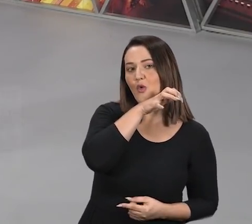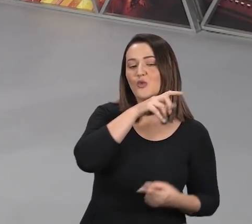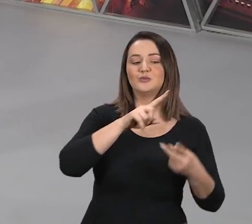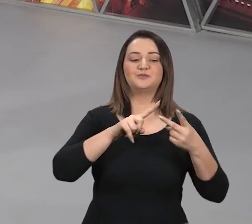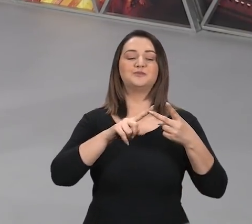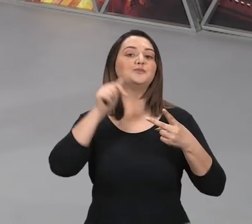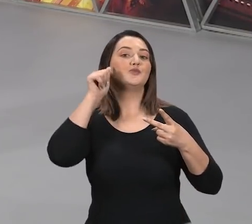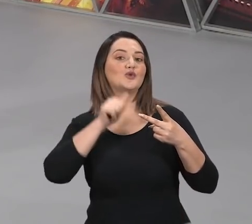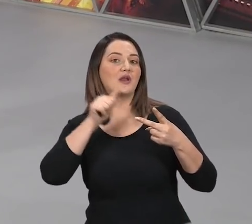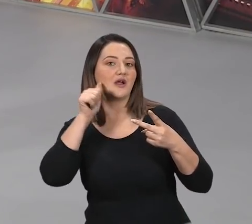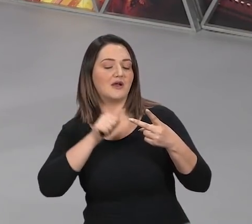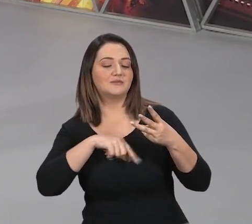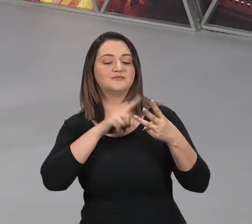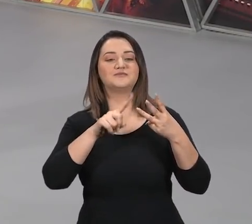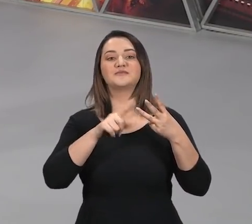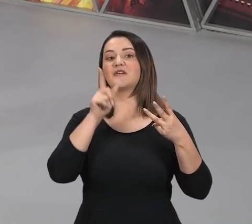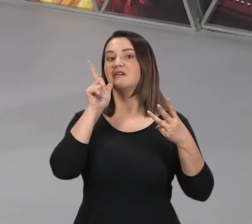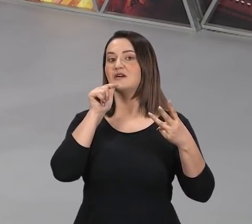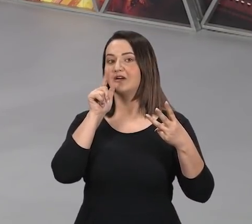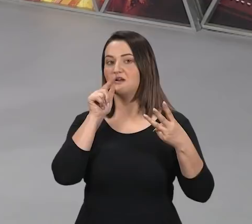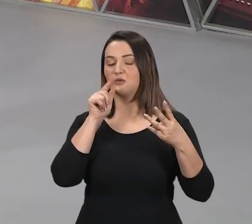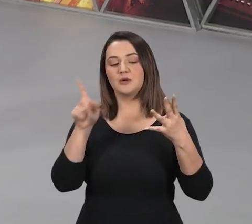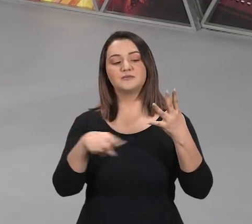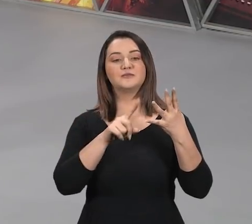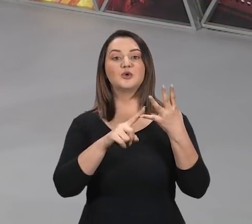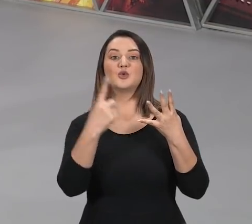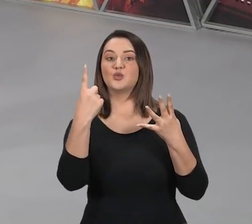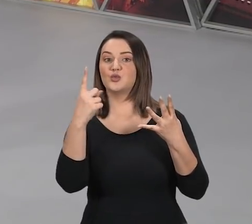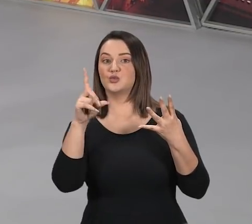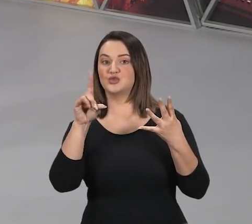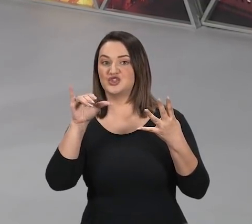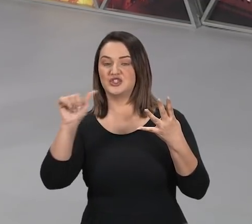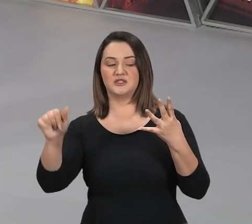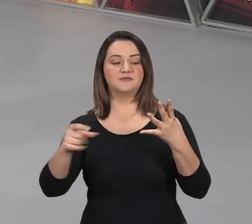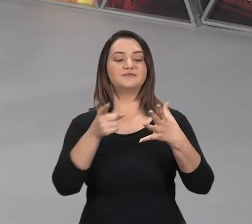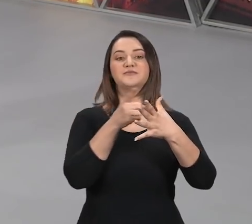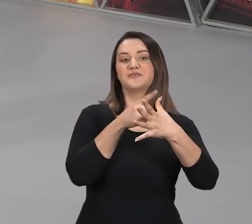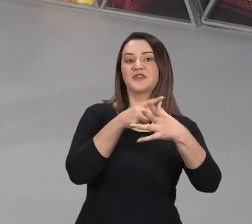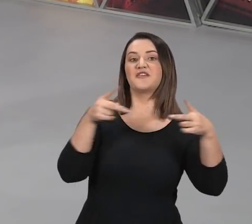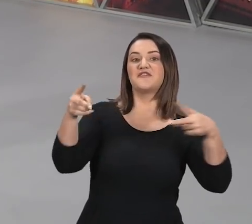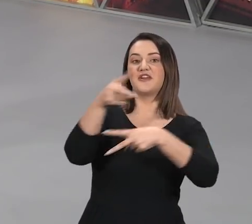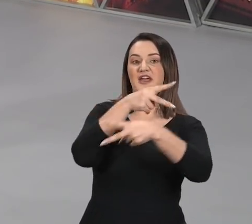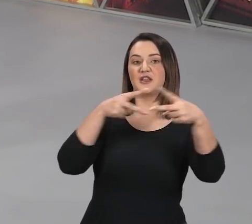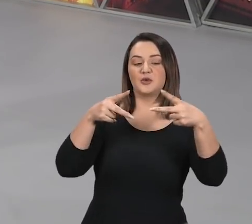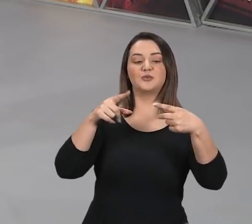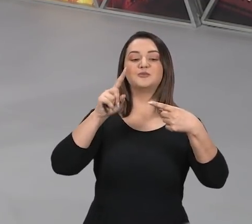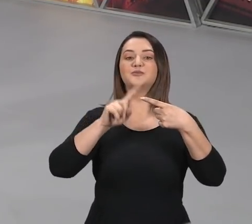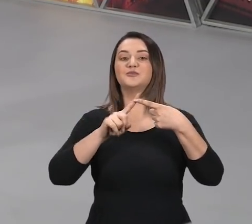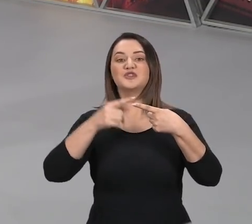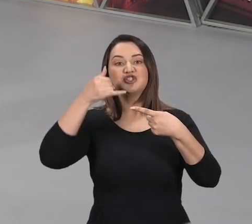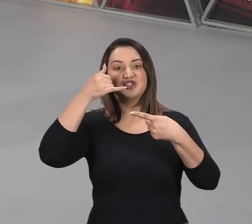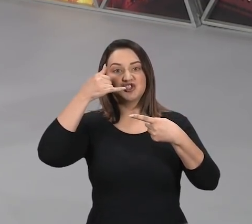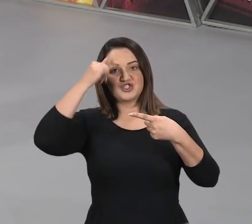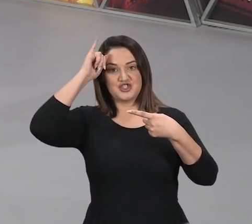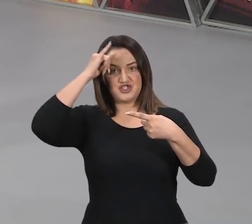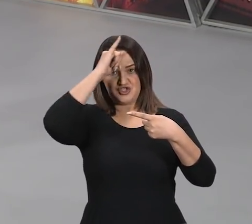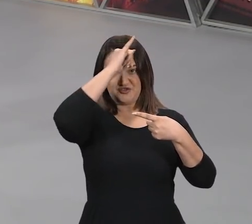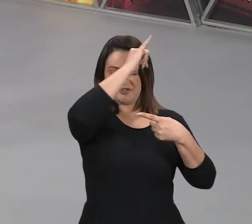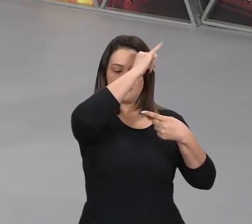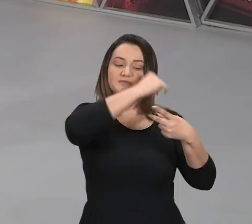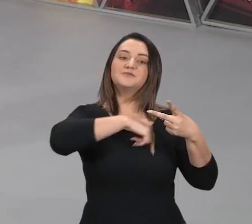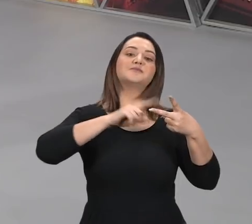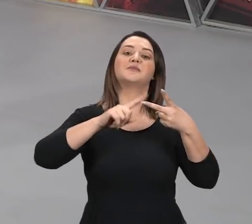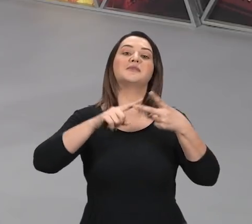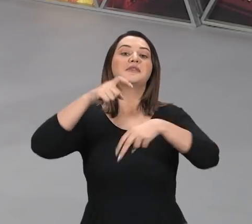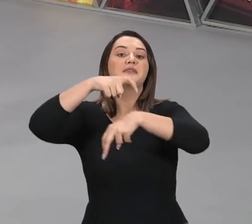palavras são animal, mulher, água, um dia, ventos,